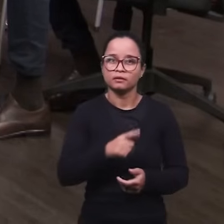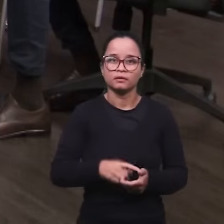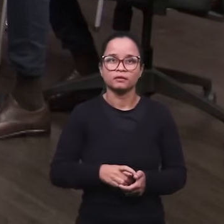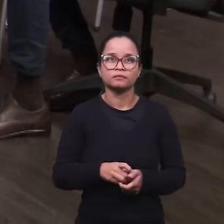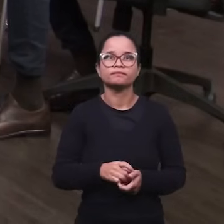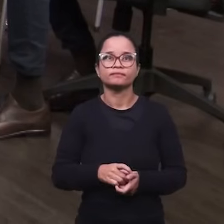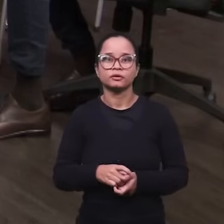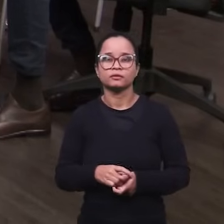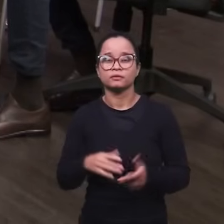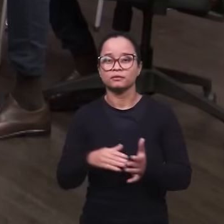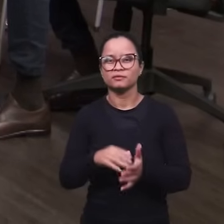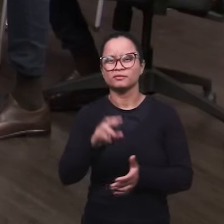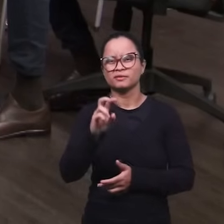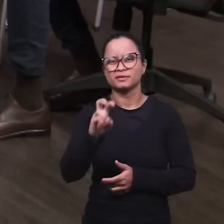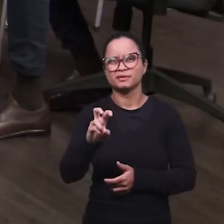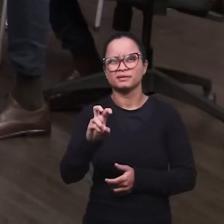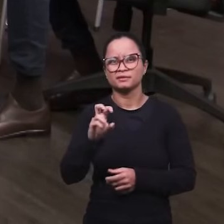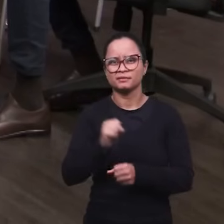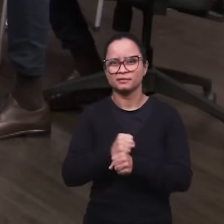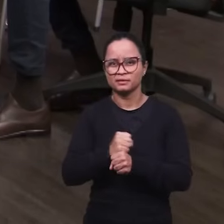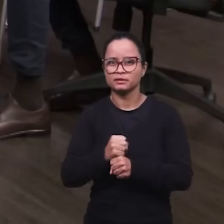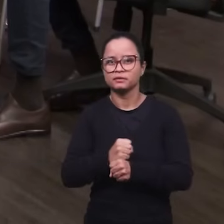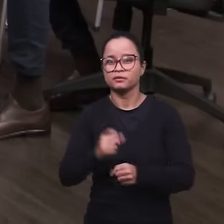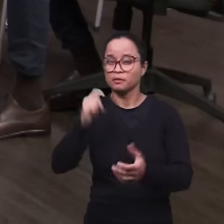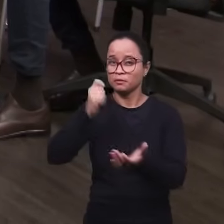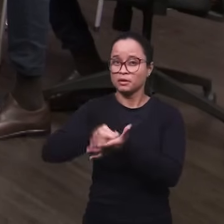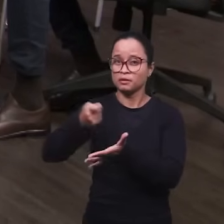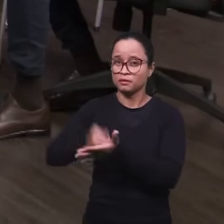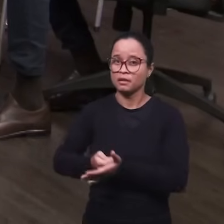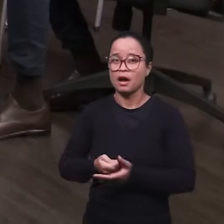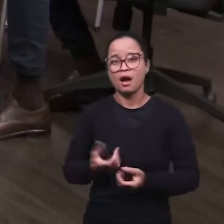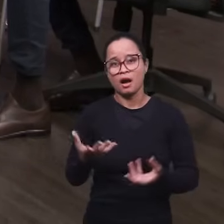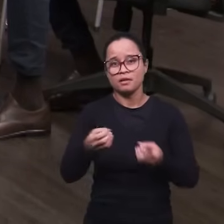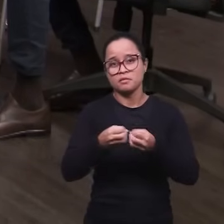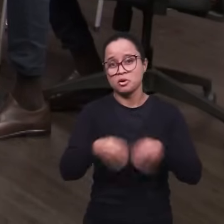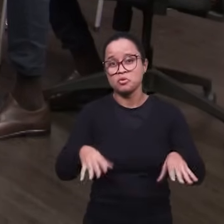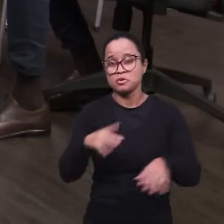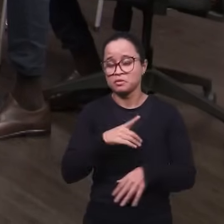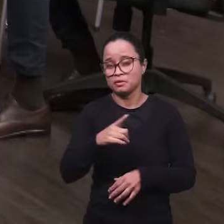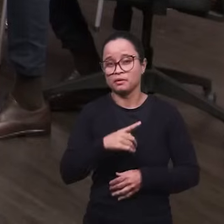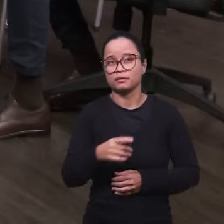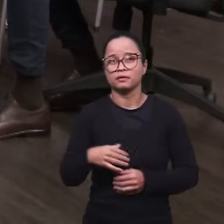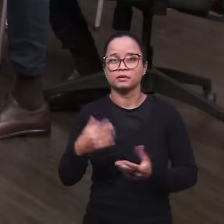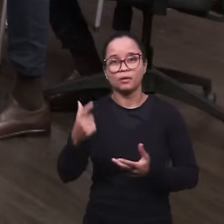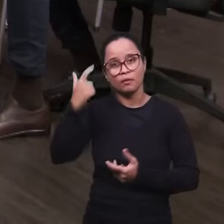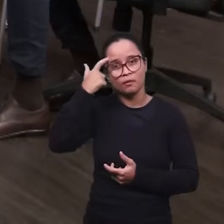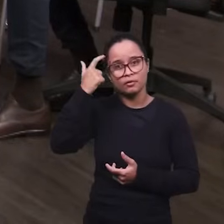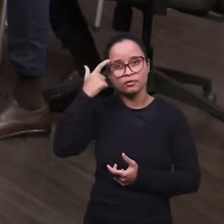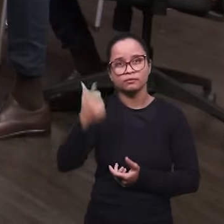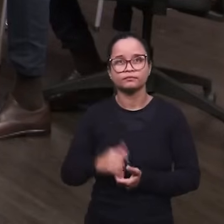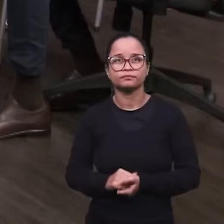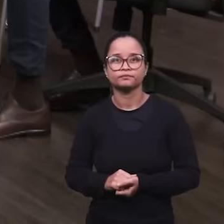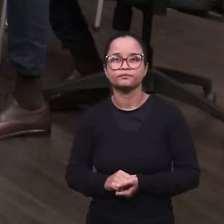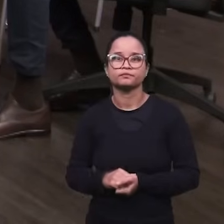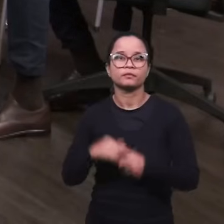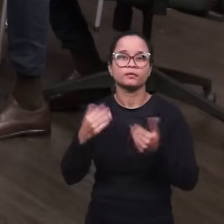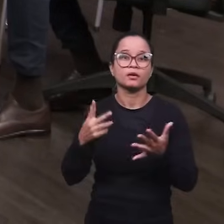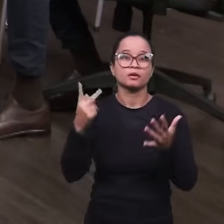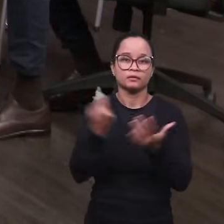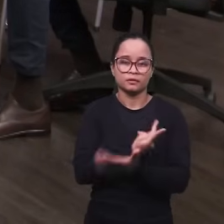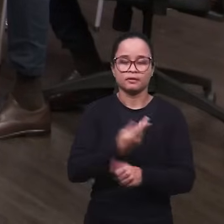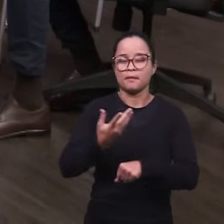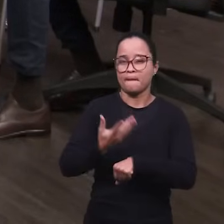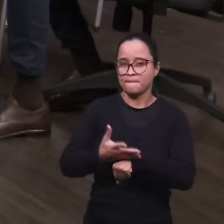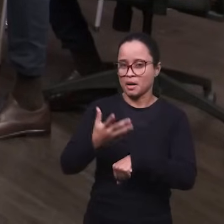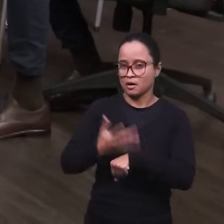pedir dos últimos 5 anos. Só que às vezes quando descobre já pagou muito tempo, então tem prejuízo. Mas vamos pensar aqui, a pergunta que o senhor me fez, o que